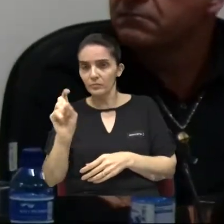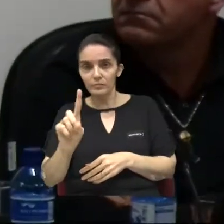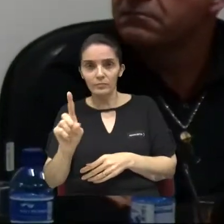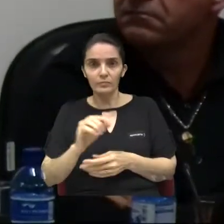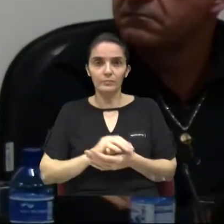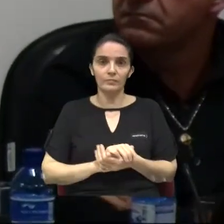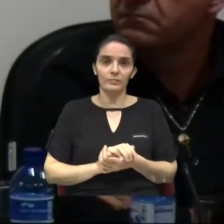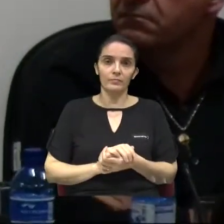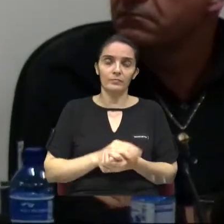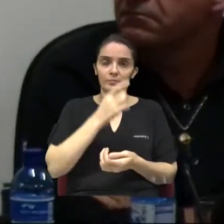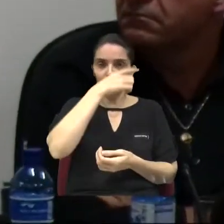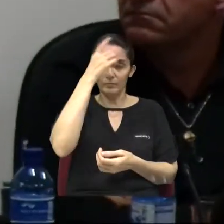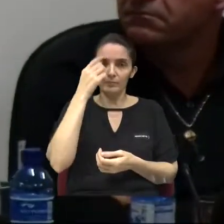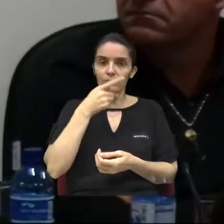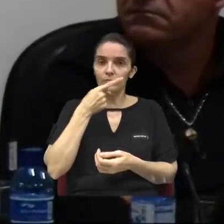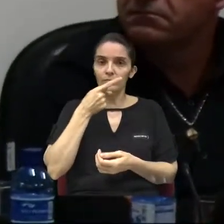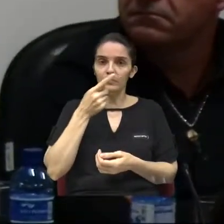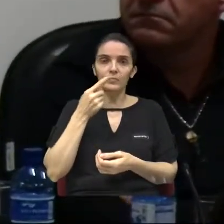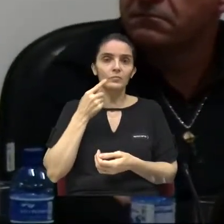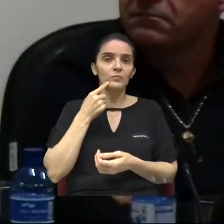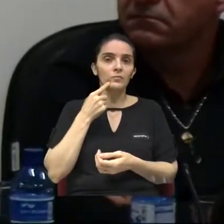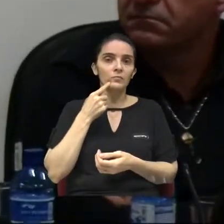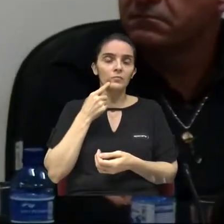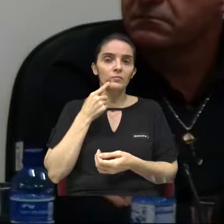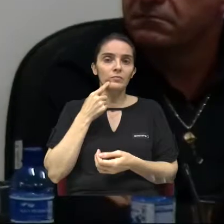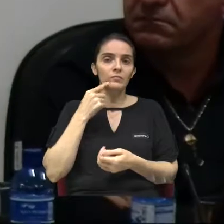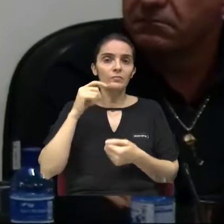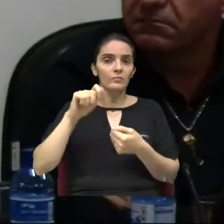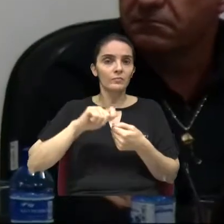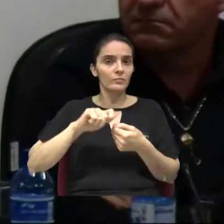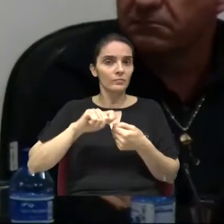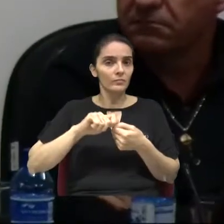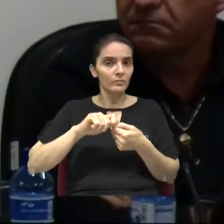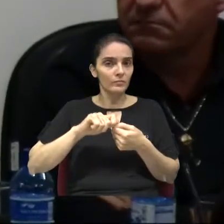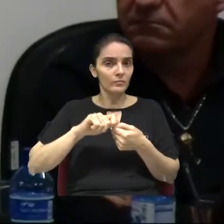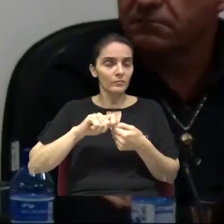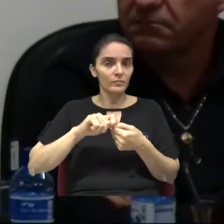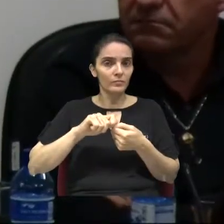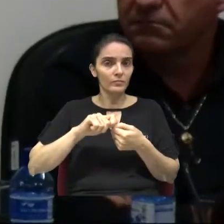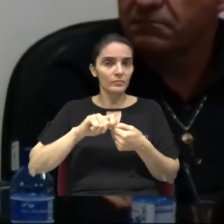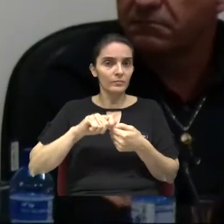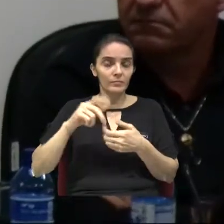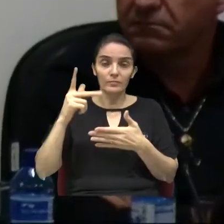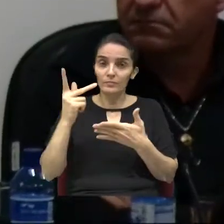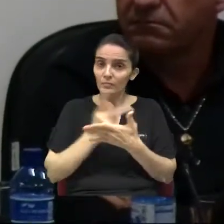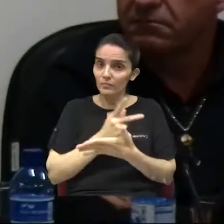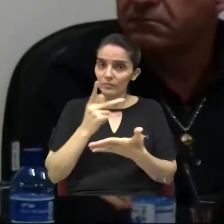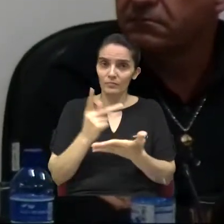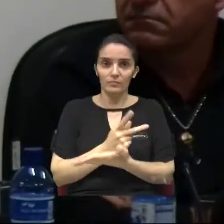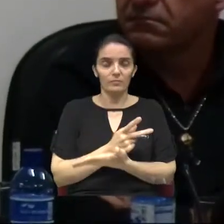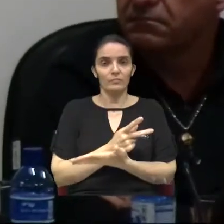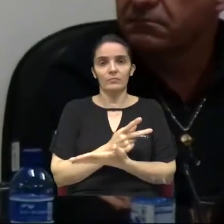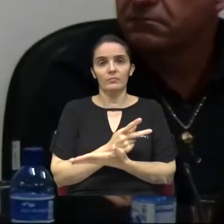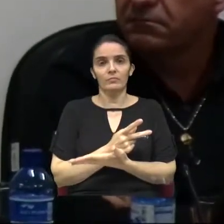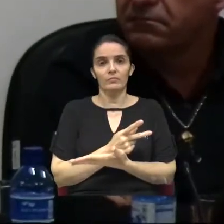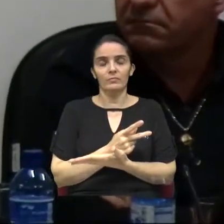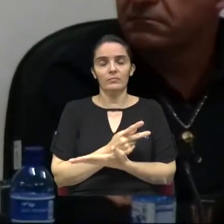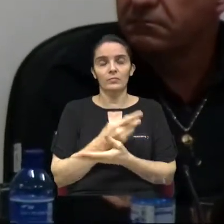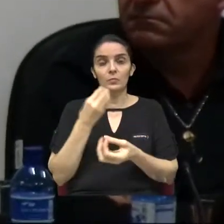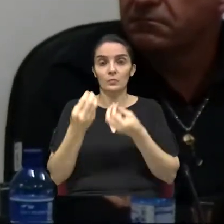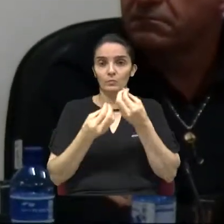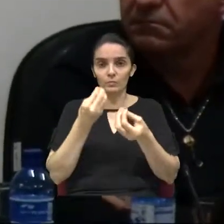na rádio. O senhor deu uma canelada no sentido dos termos que o senhor usou